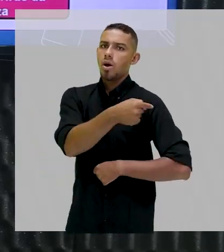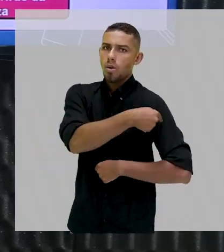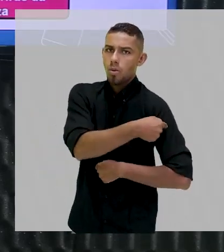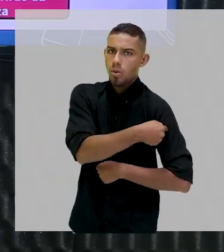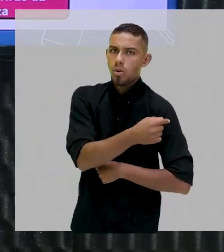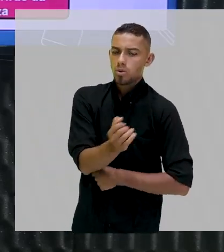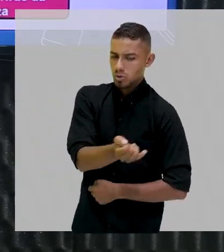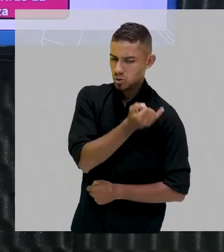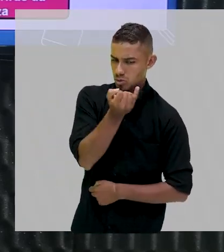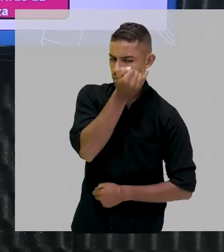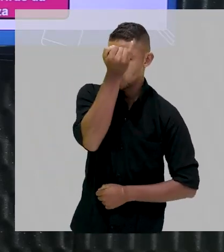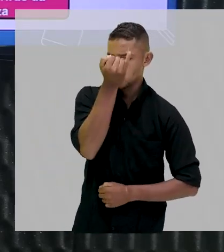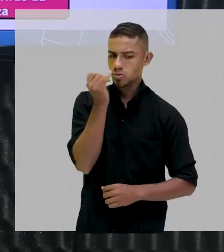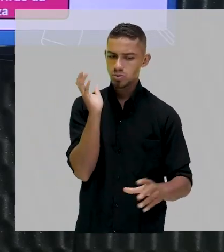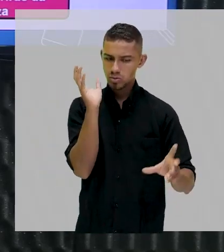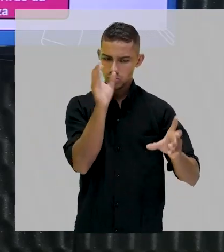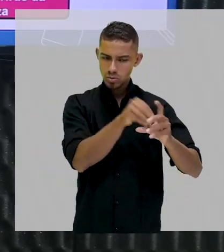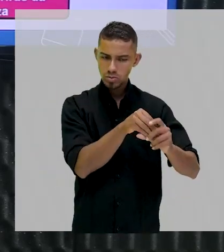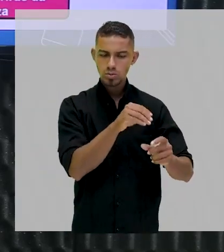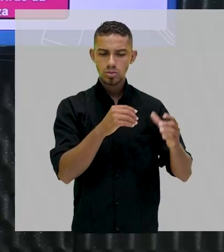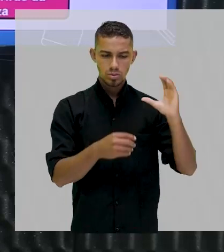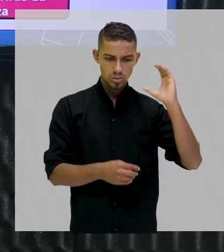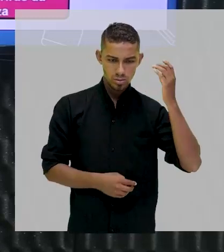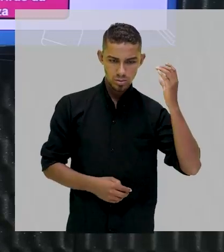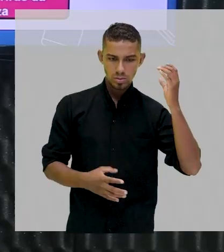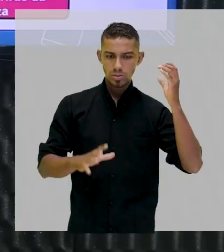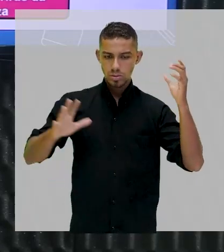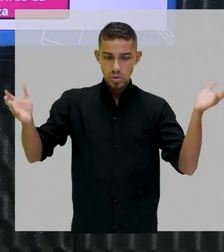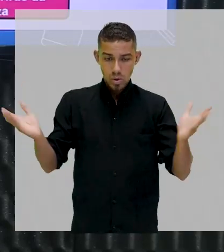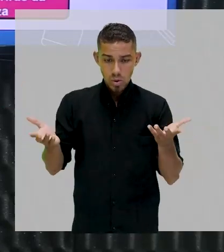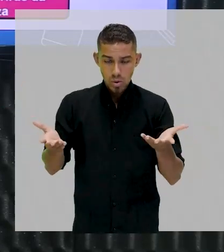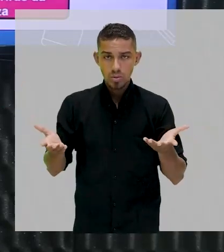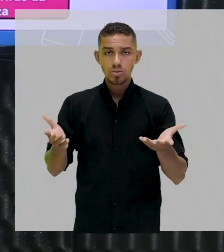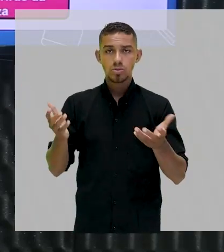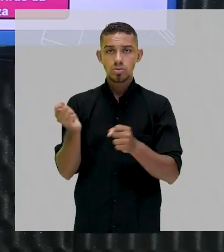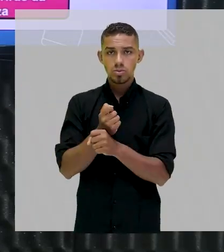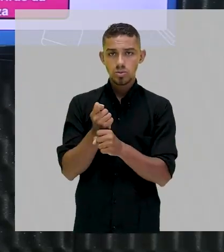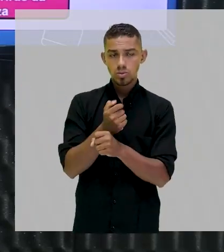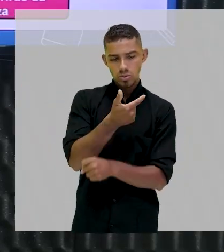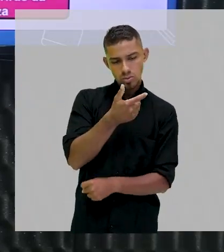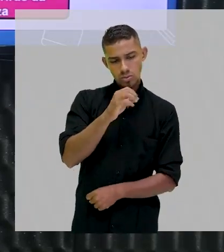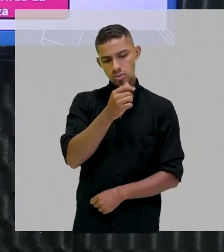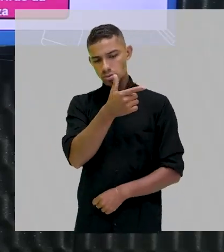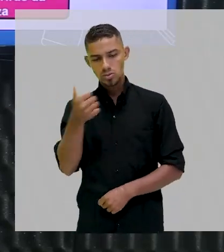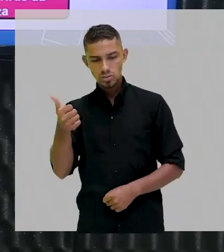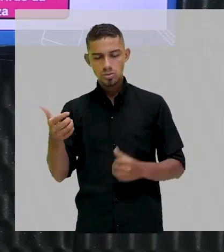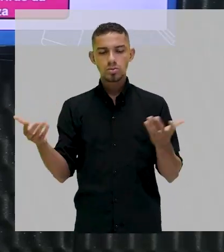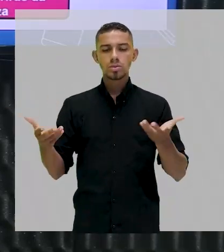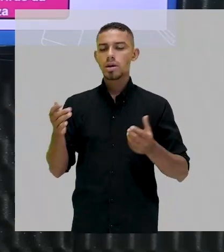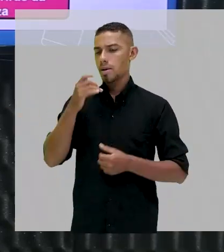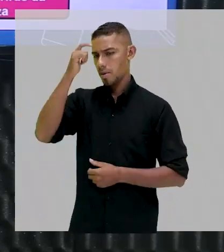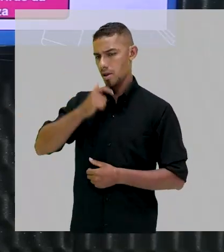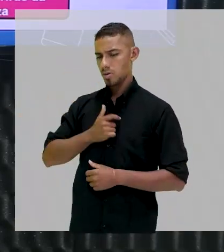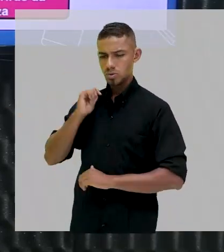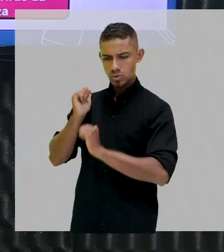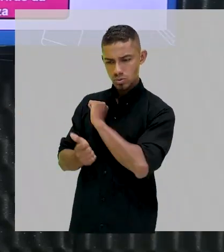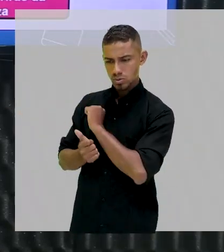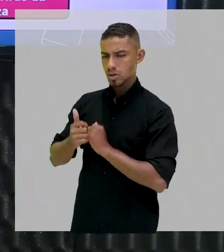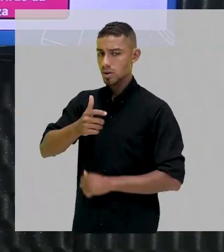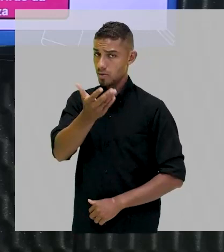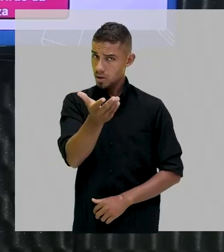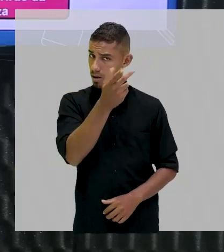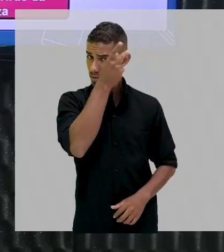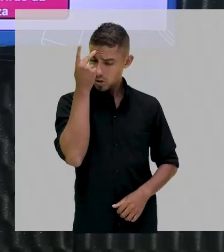também foi criada pela ciência. Já estou trazendo para os nossos dias atuais, tá? Então, eu sou atleta, você é um indivíduo que é